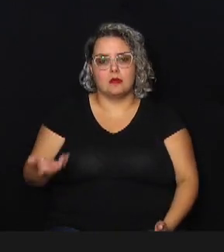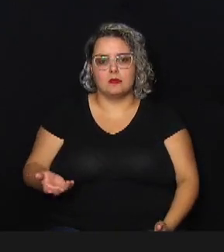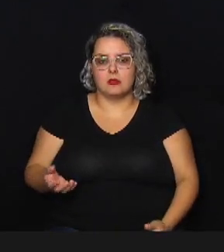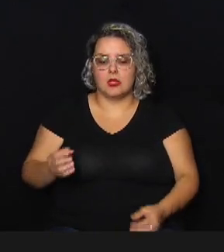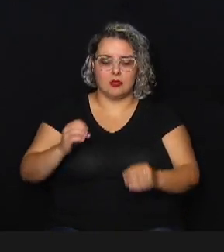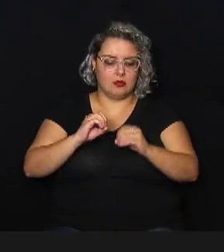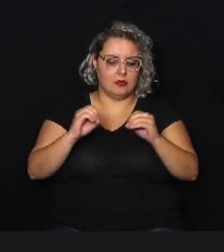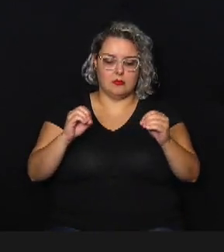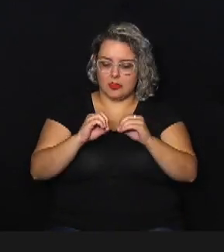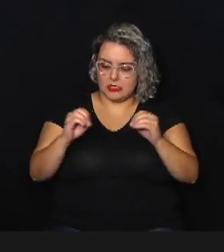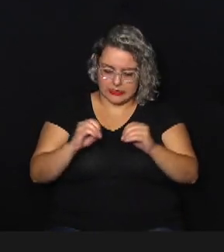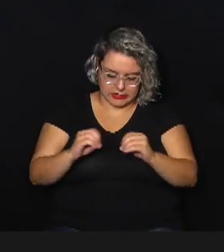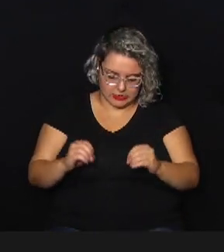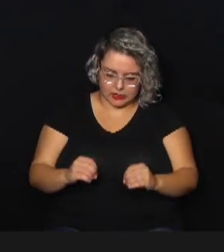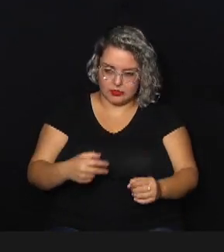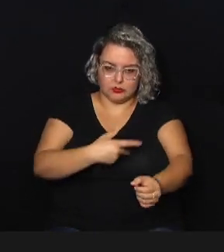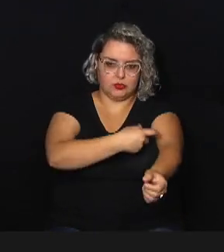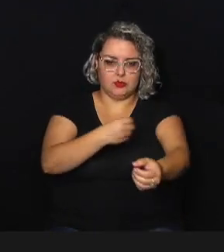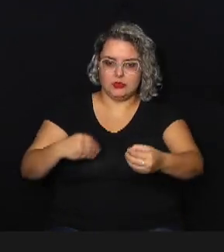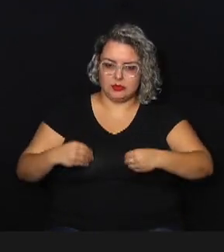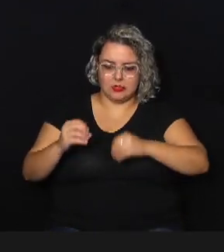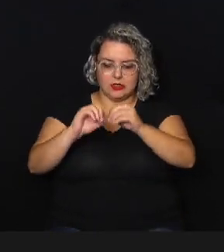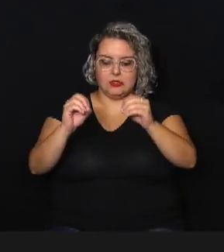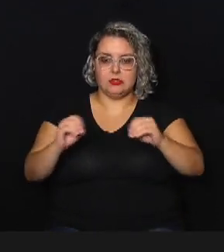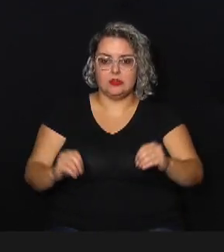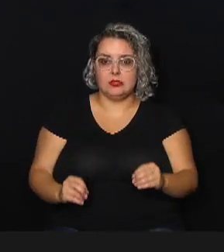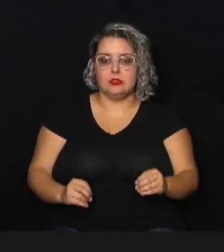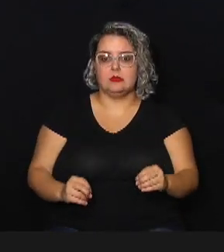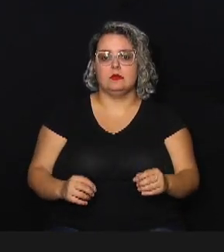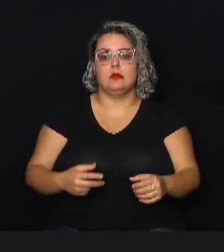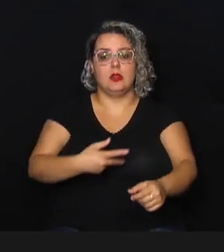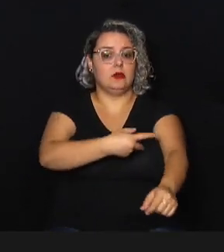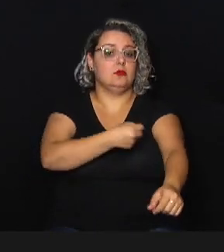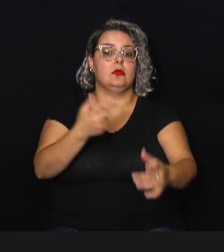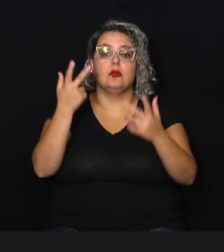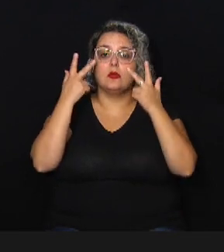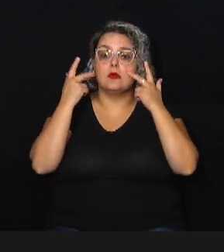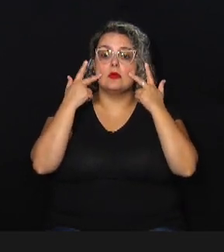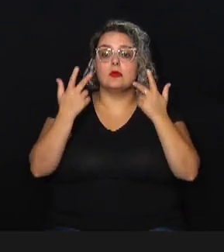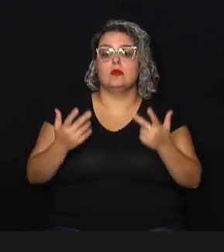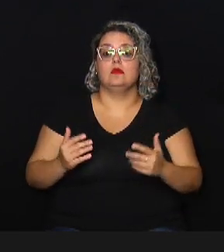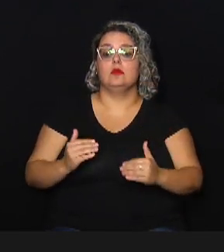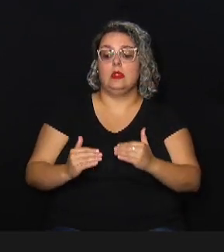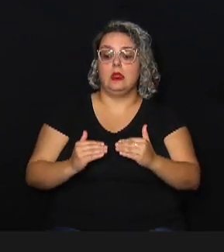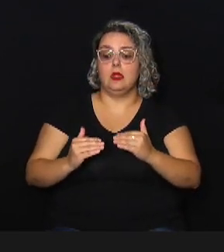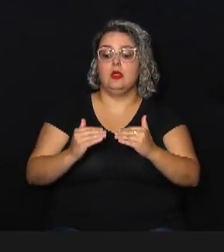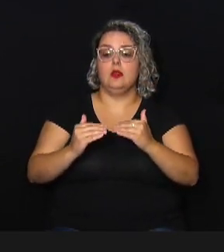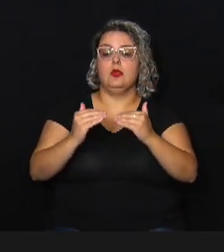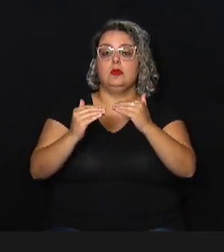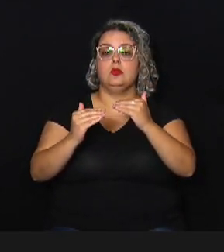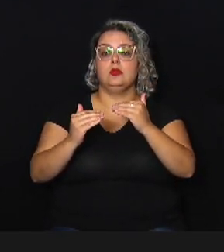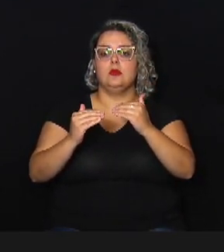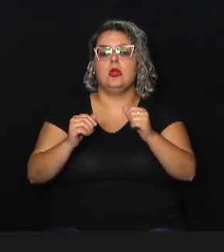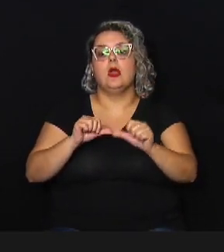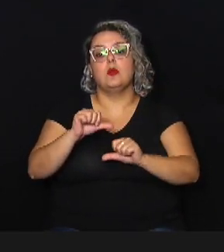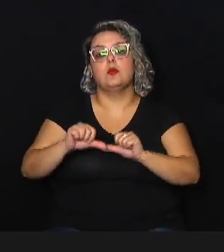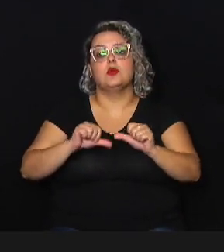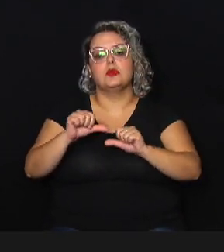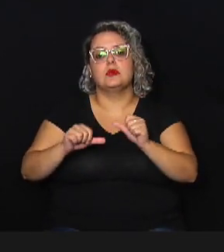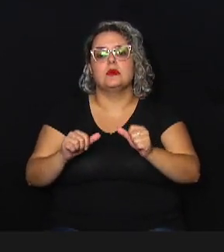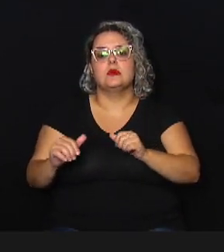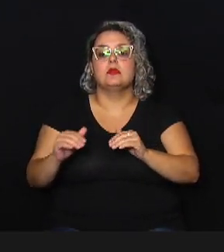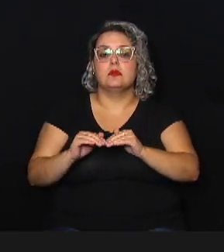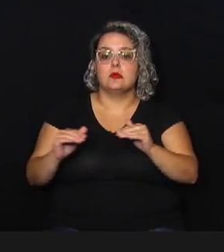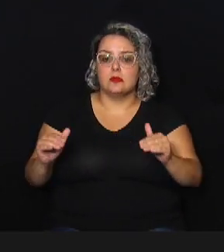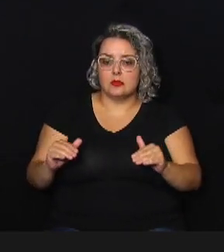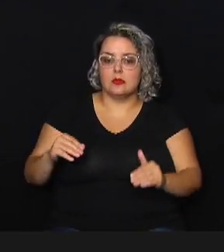0, 0, e de repente no exame, no hemograma normal, os leucócitos começam a subir. E ali tem uma faixa que a gente chama de